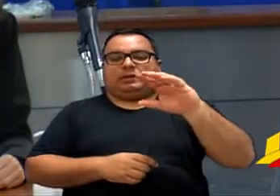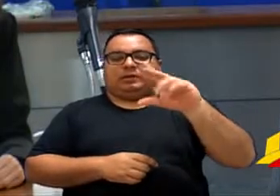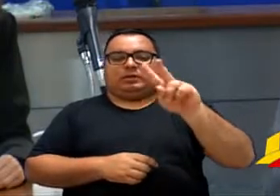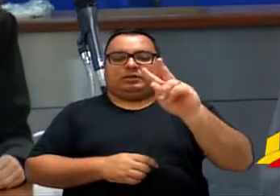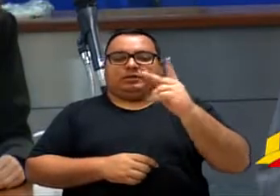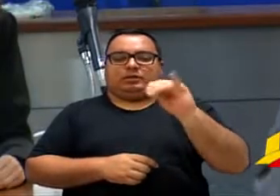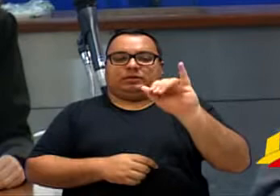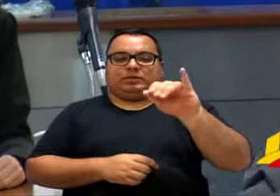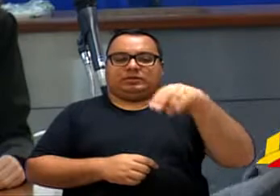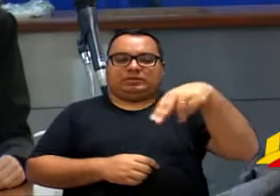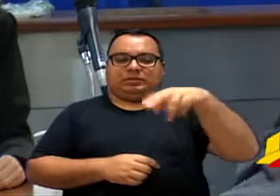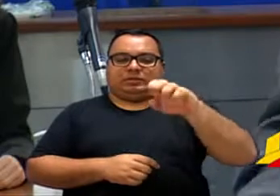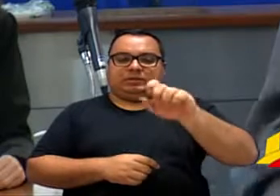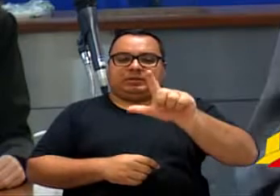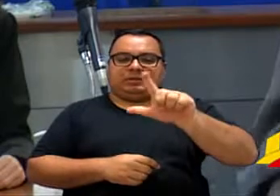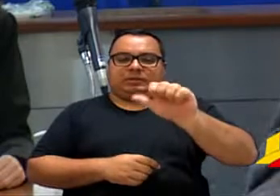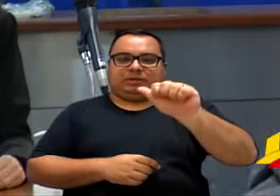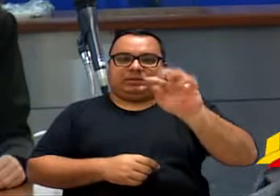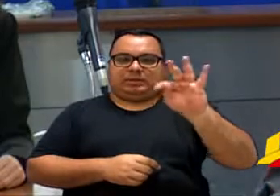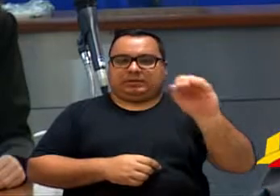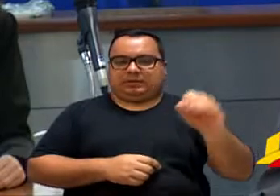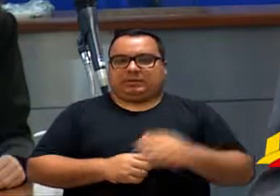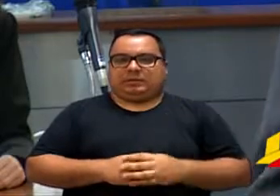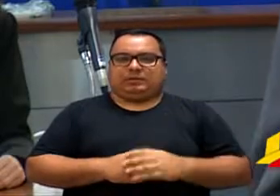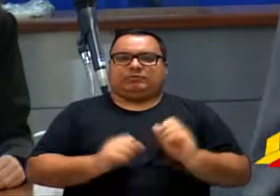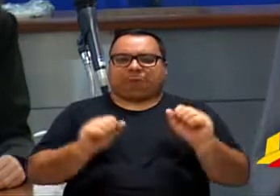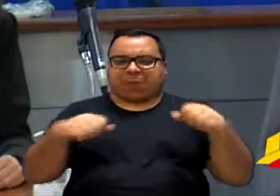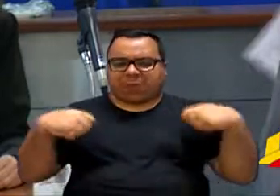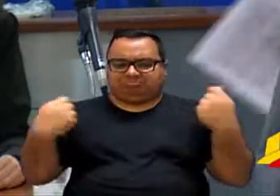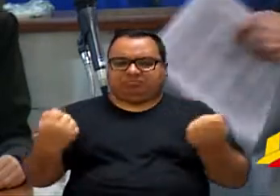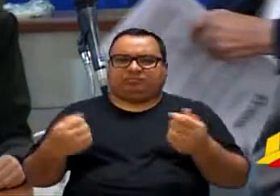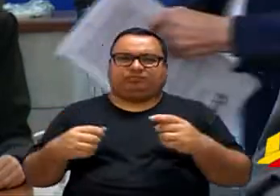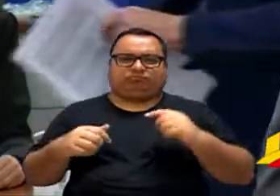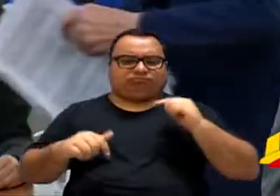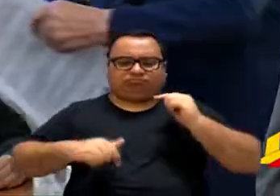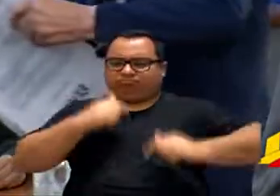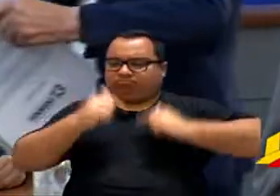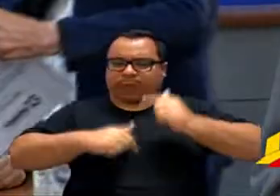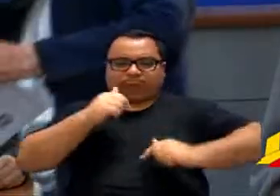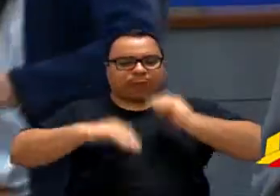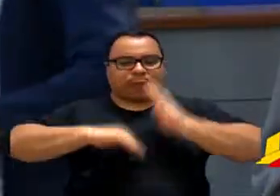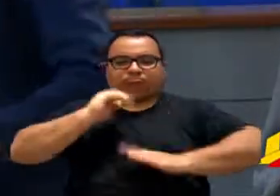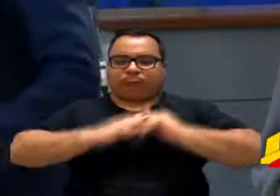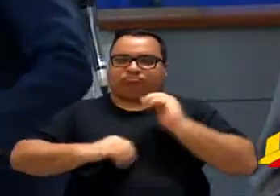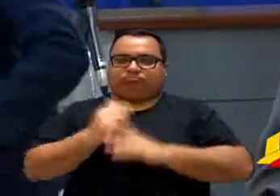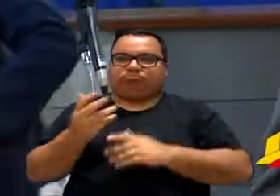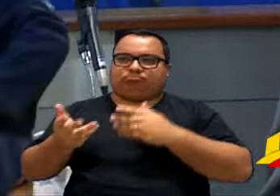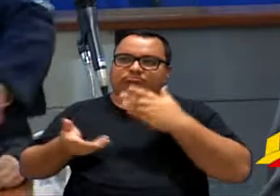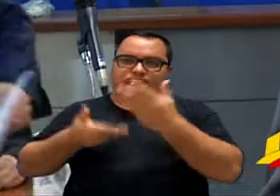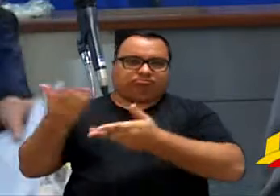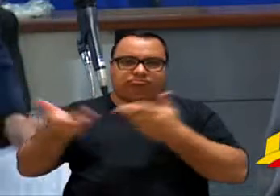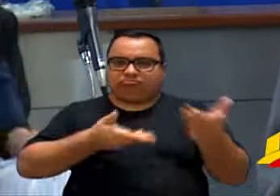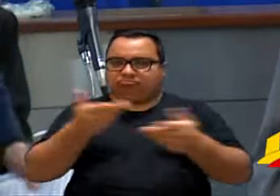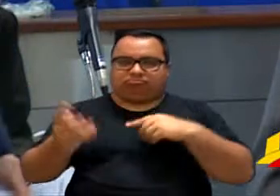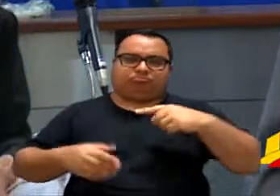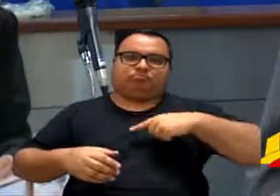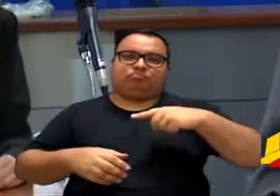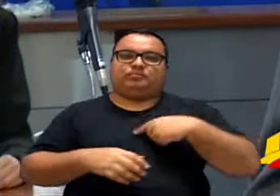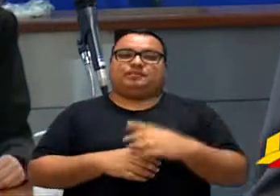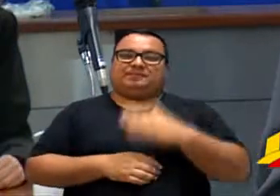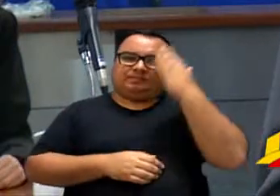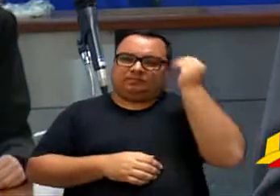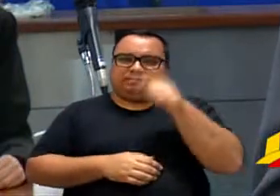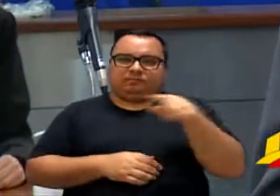sério a gente ficar atender todo mundo porque muita gente também sobrecarrega o sistema